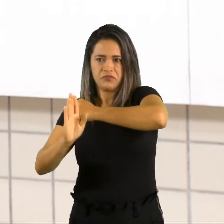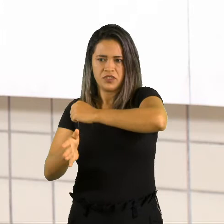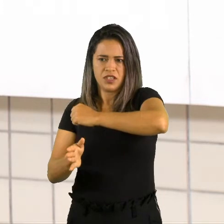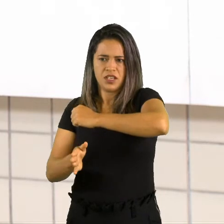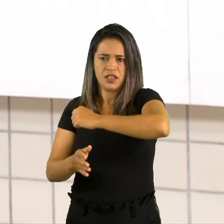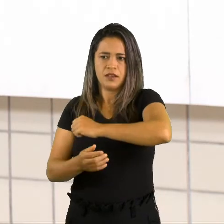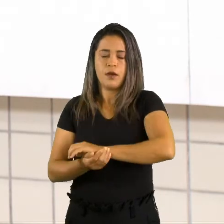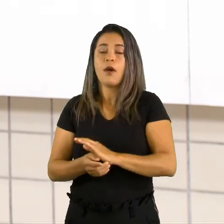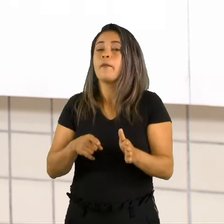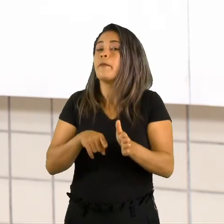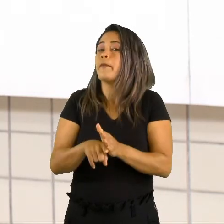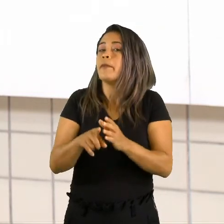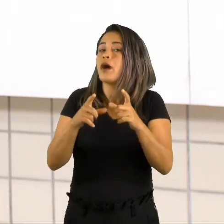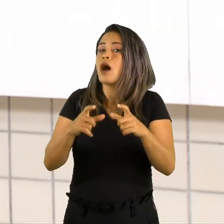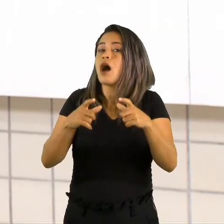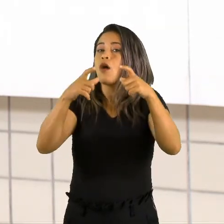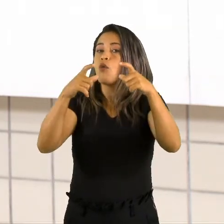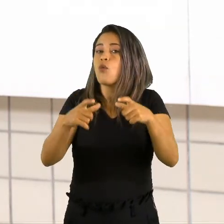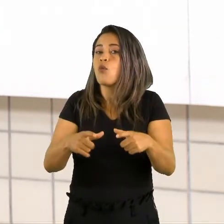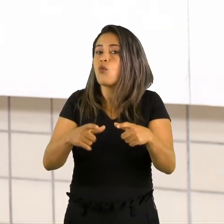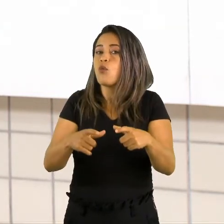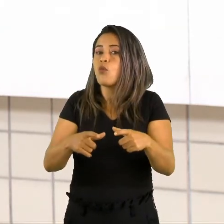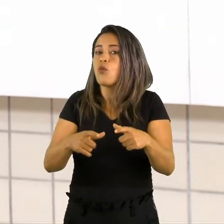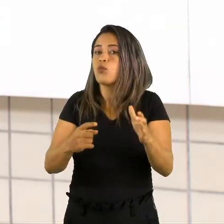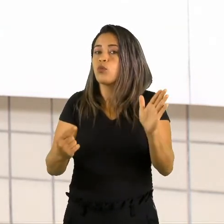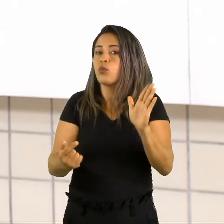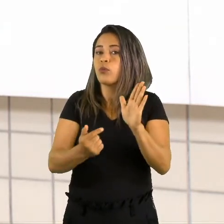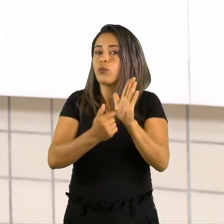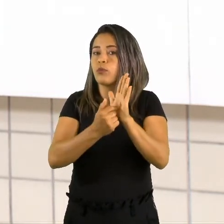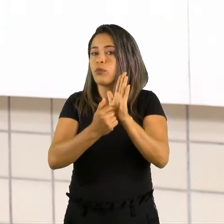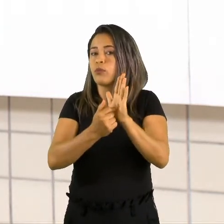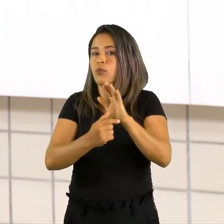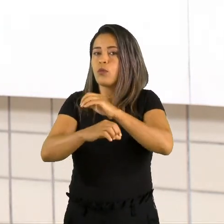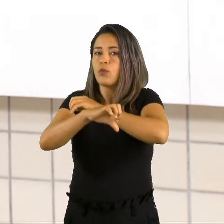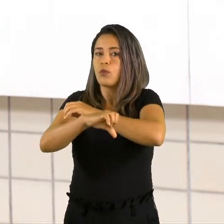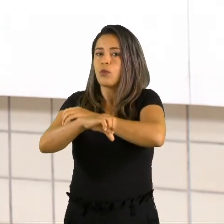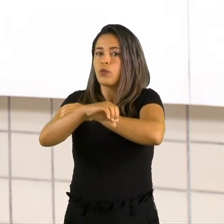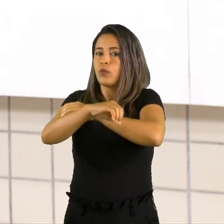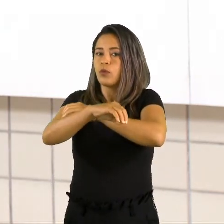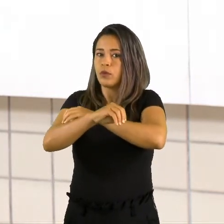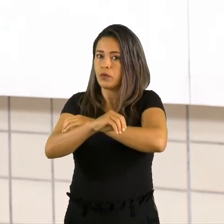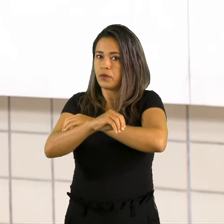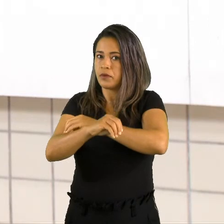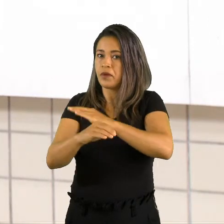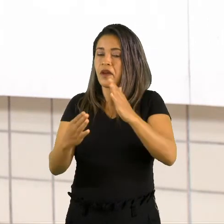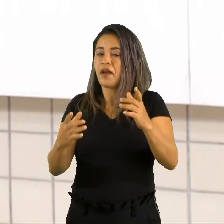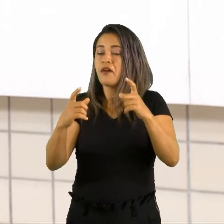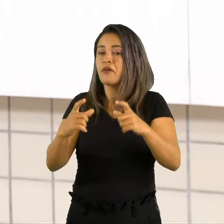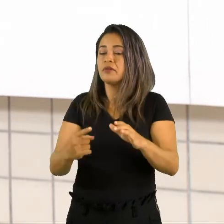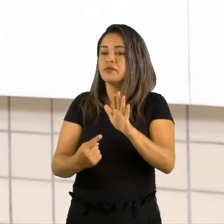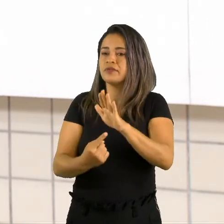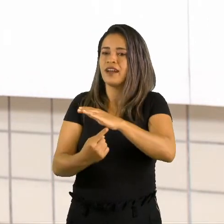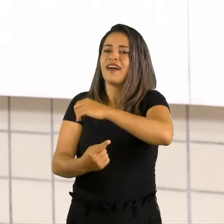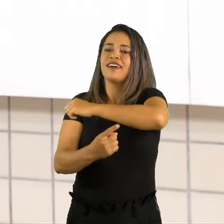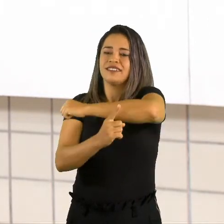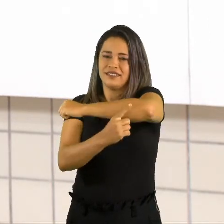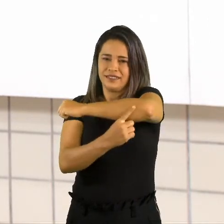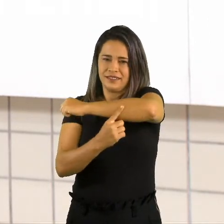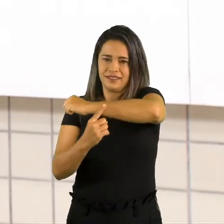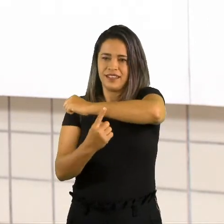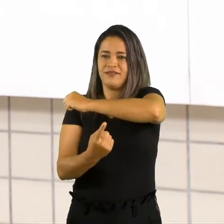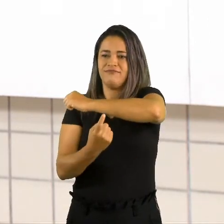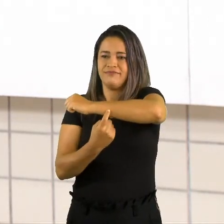ele fez? Onde está o 990? Qual é o ponto do 990? Olha ele aqui,